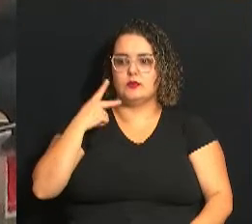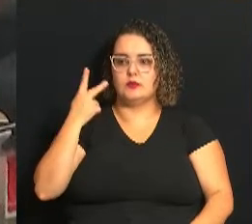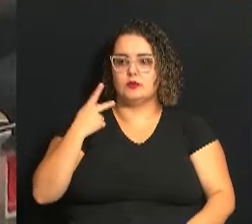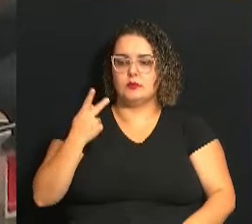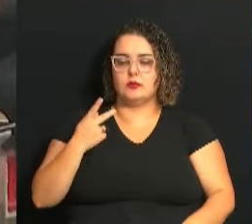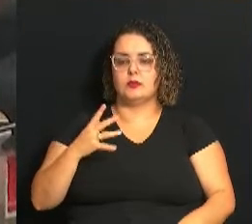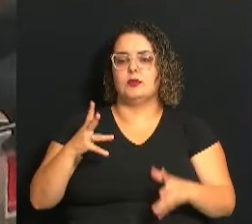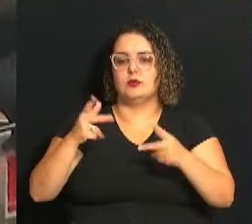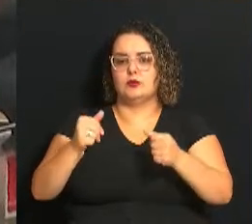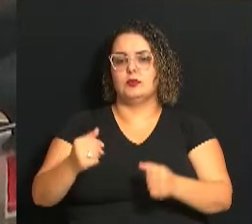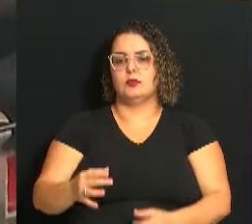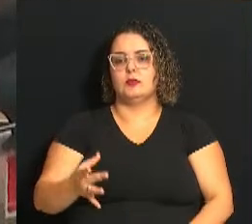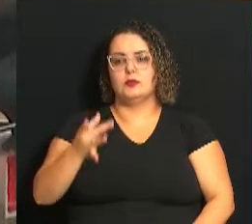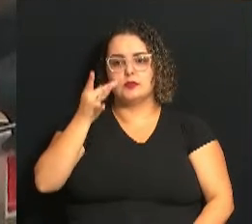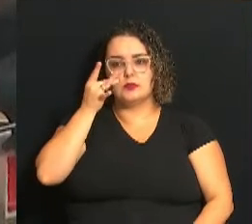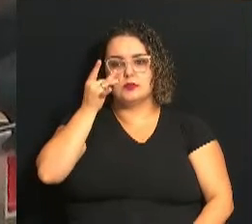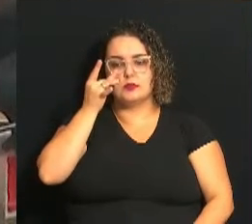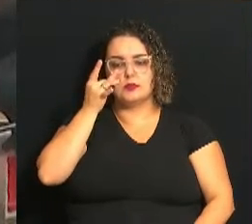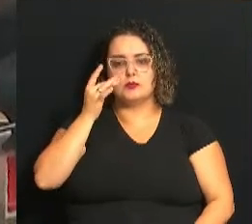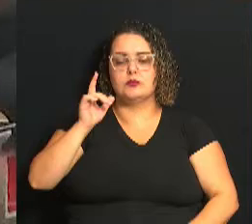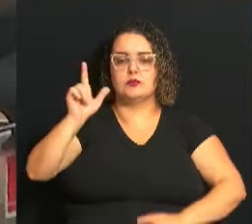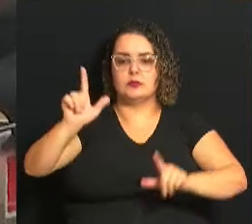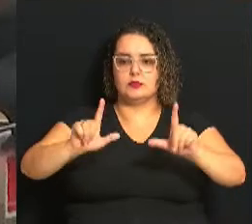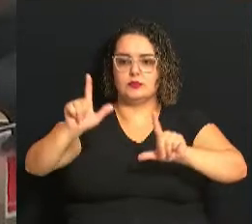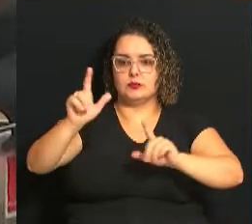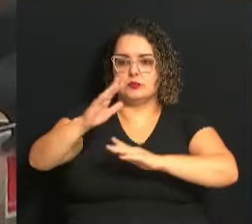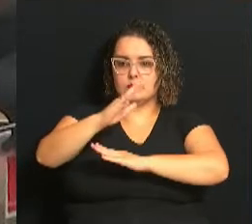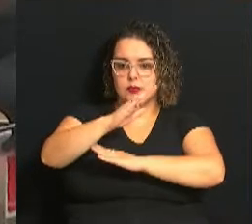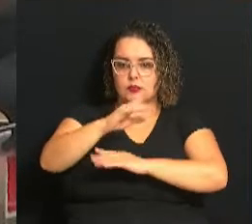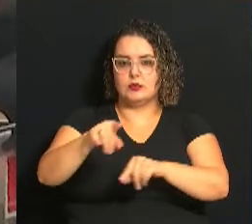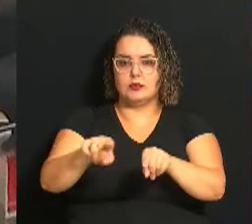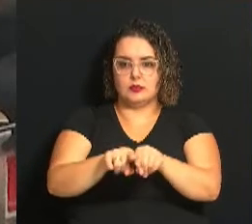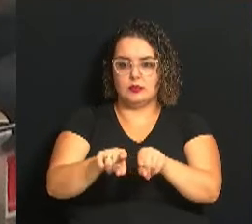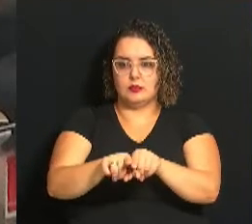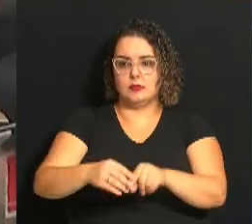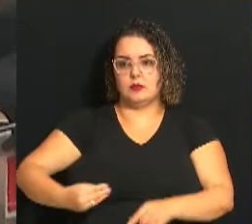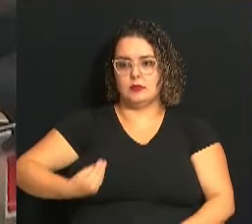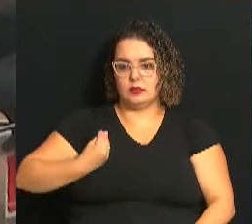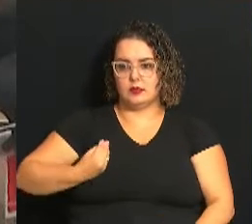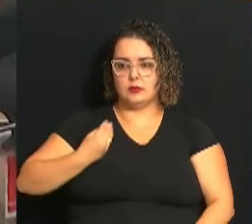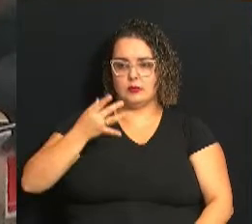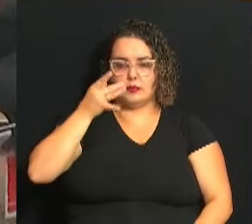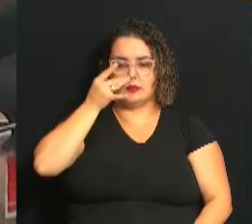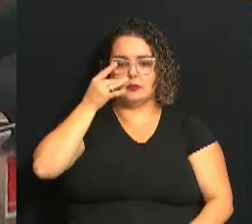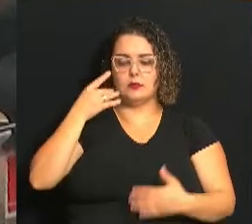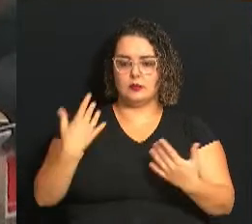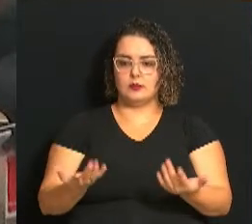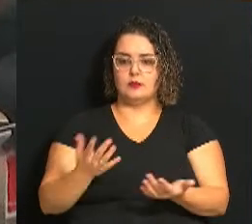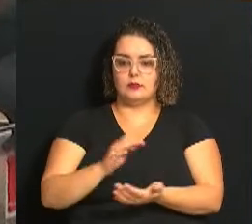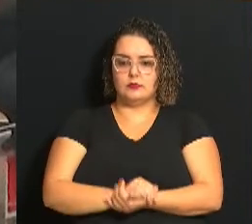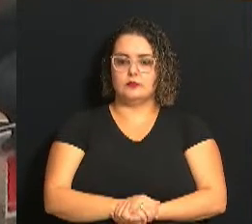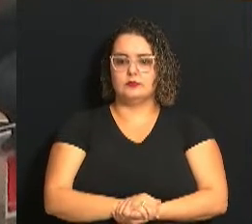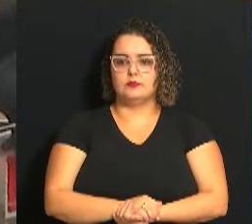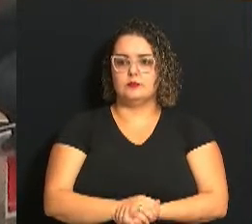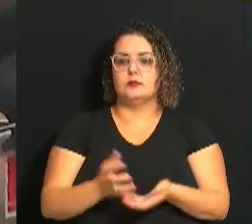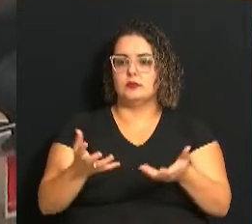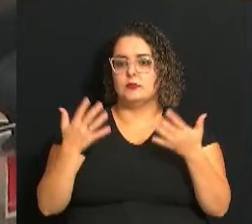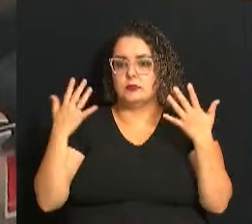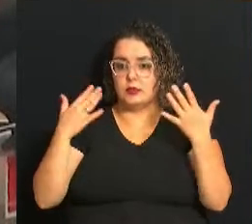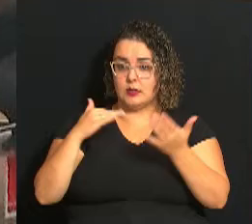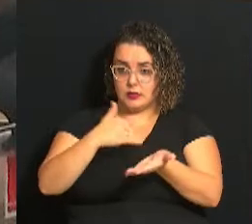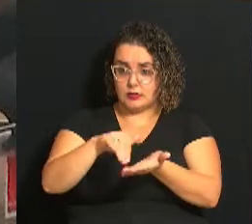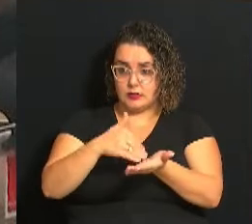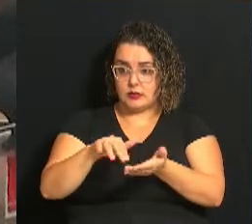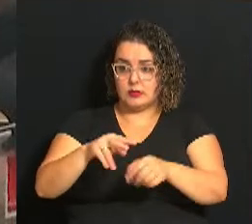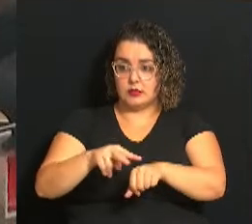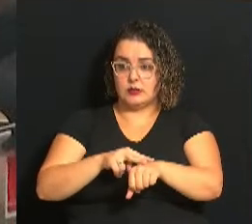que nos assiste, né, pelo canal Câmara e o pessoal que está aqui hoje nos assistindo presencialmente. Eu queria parabenizar a Secretaria do Verde.